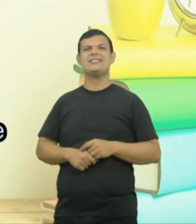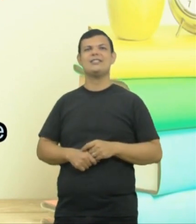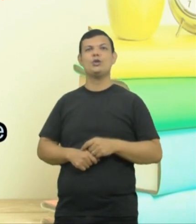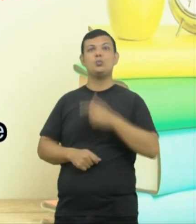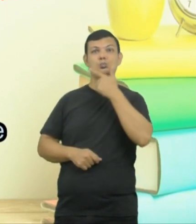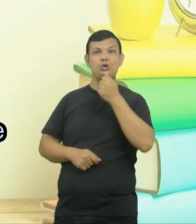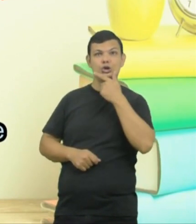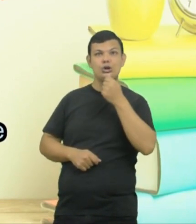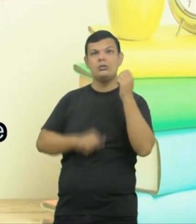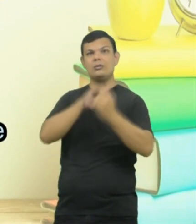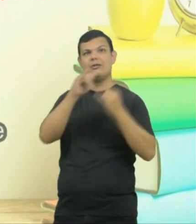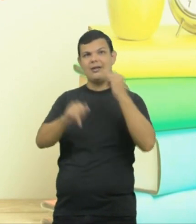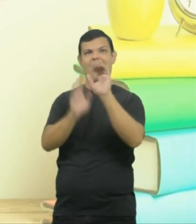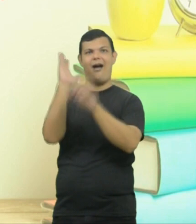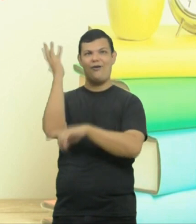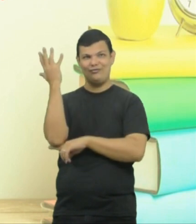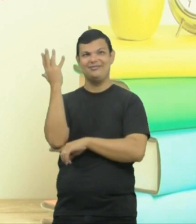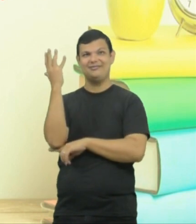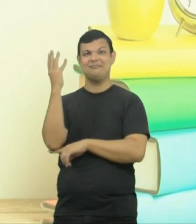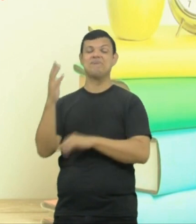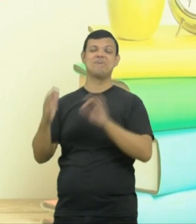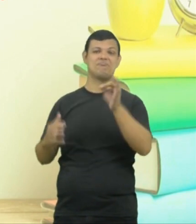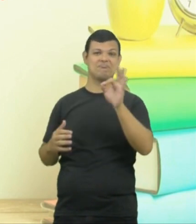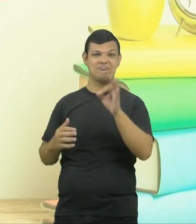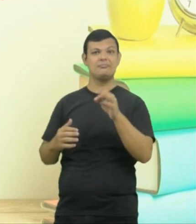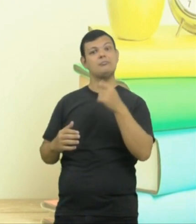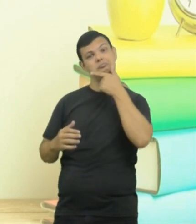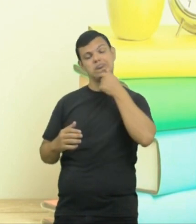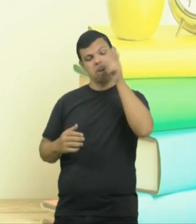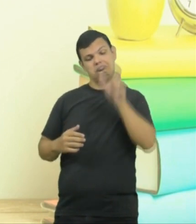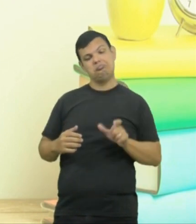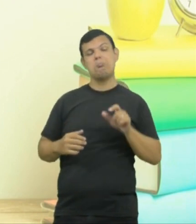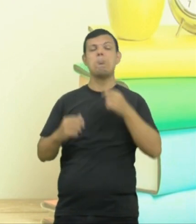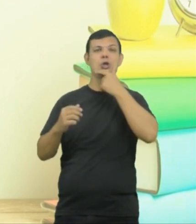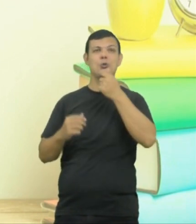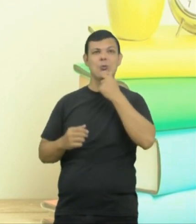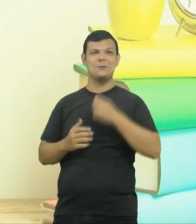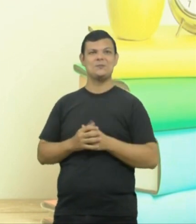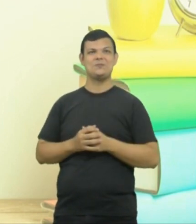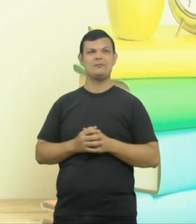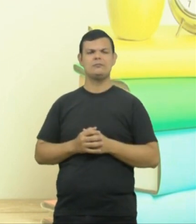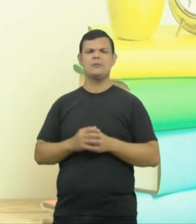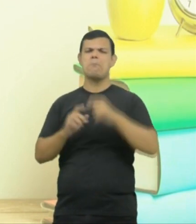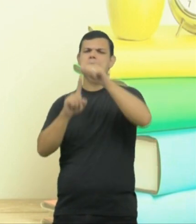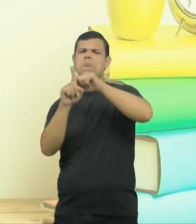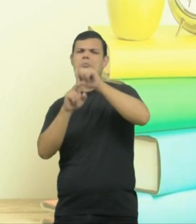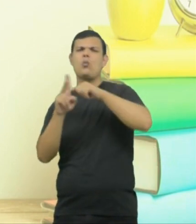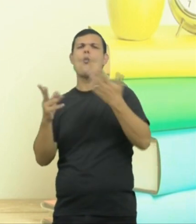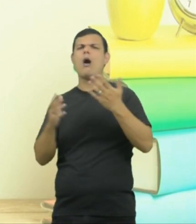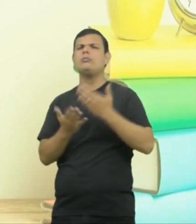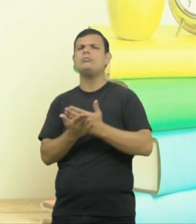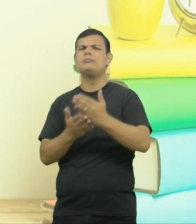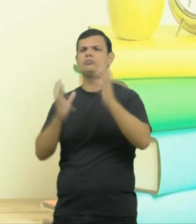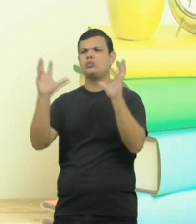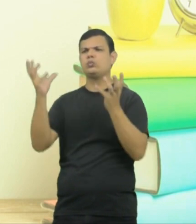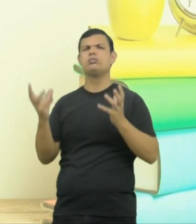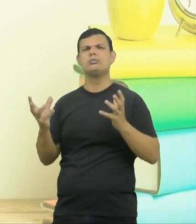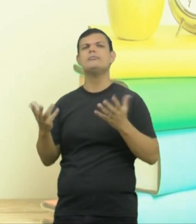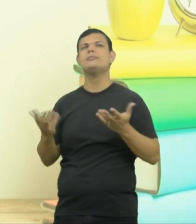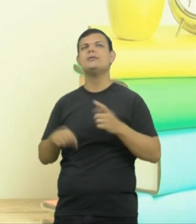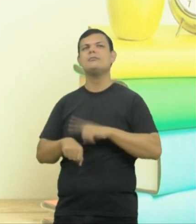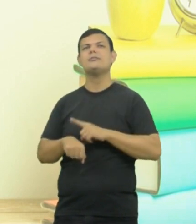Pé. Ele assistiu e pediu para a mãe dele gravar a reação dele ao quadro Pensa Rápido. Bora ver como foi que ele reagiu? Bora aqui, vem cá.